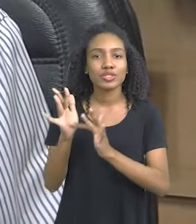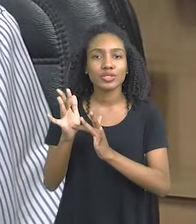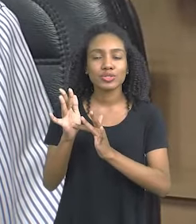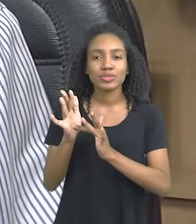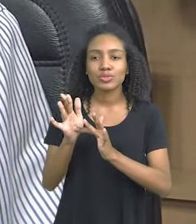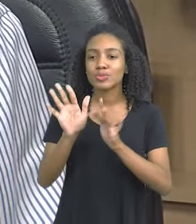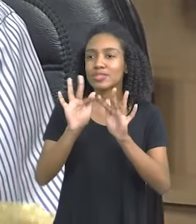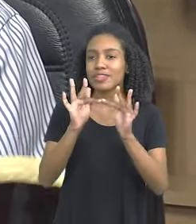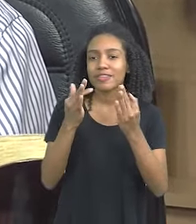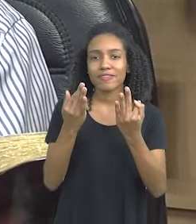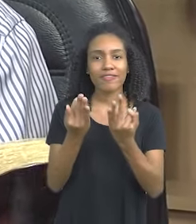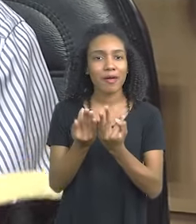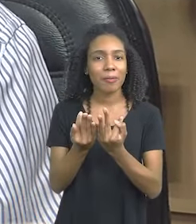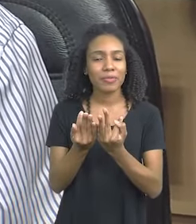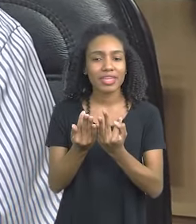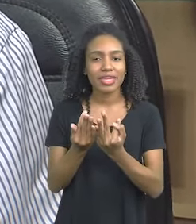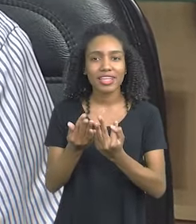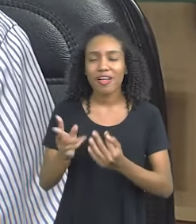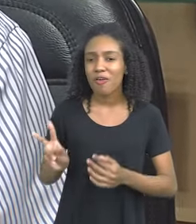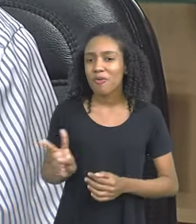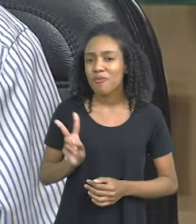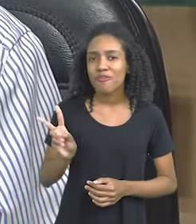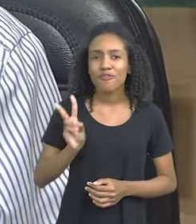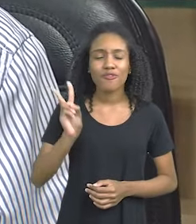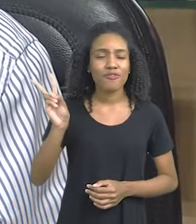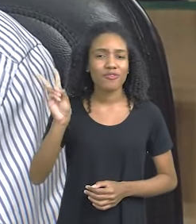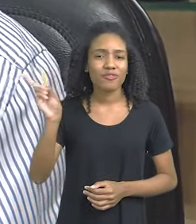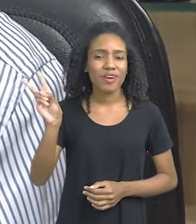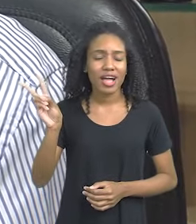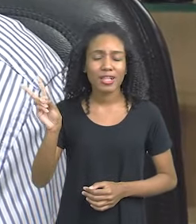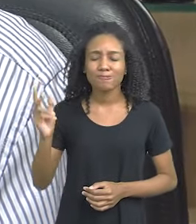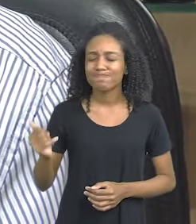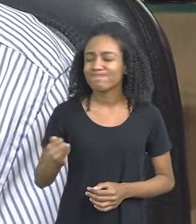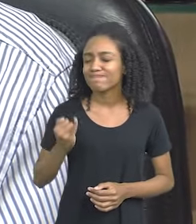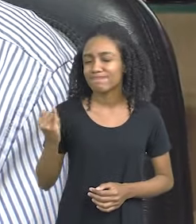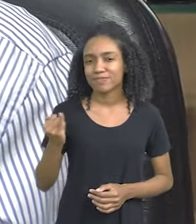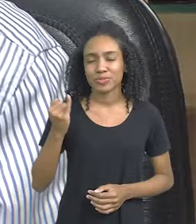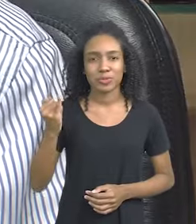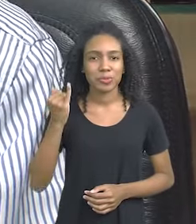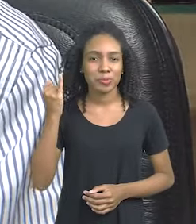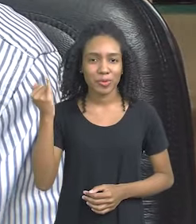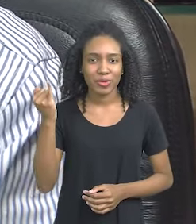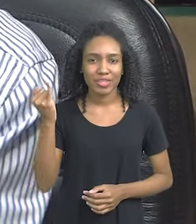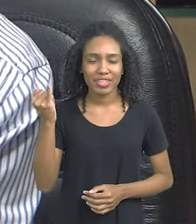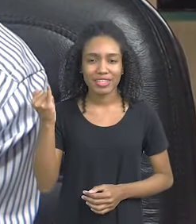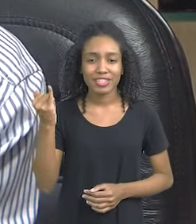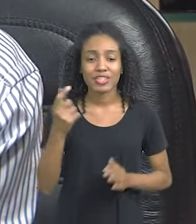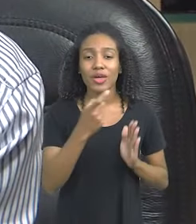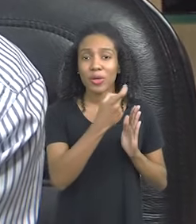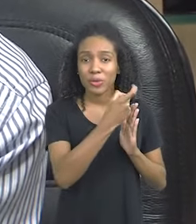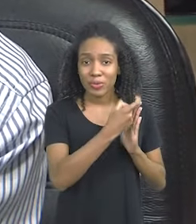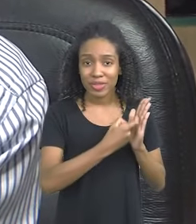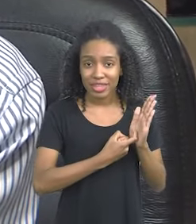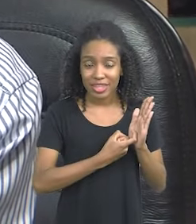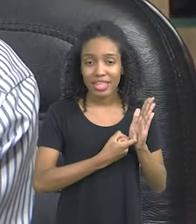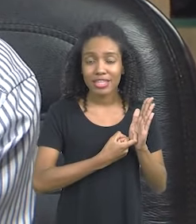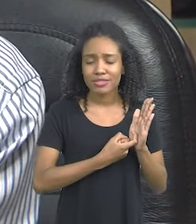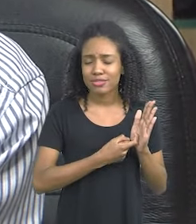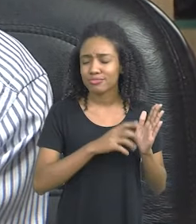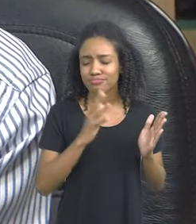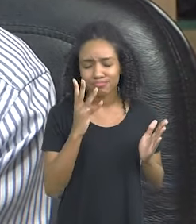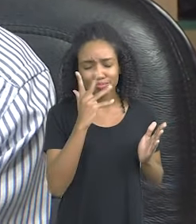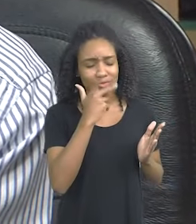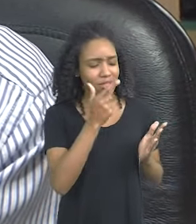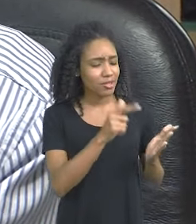família, são bens inegociáveis. E nesse texto aqui, nós vemos algo muito lindo para a nossa vida.